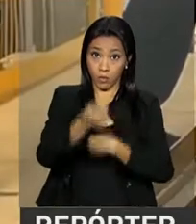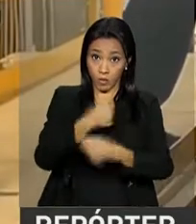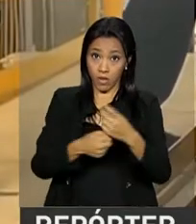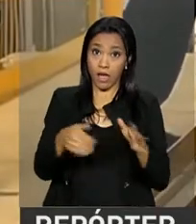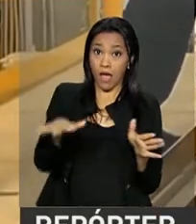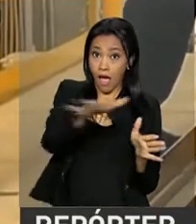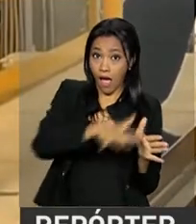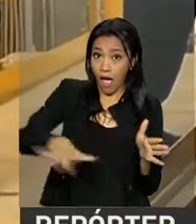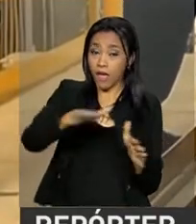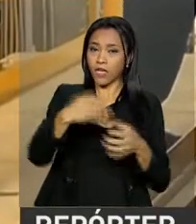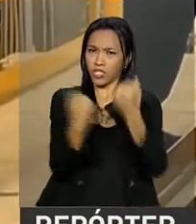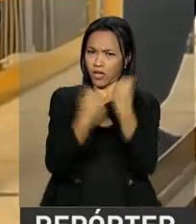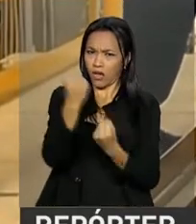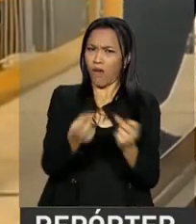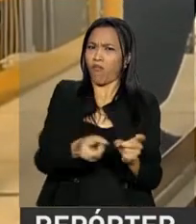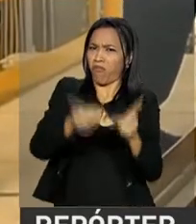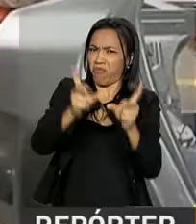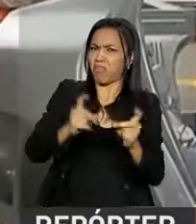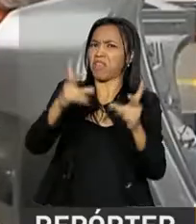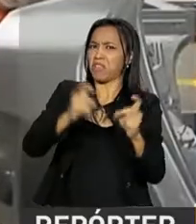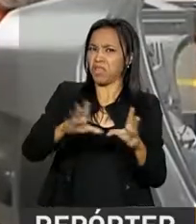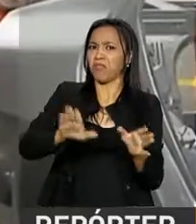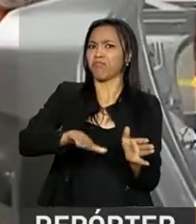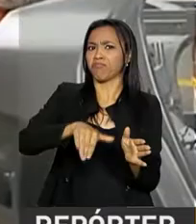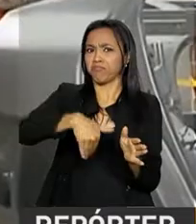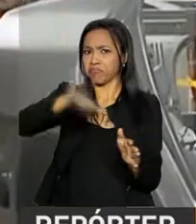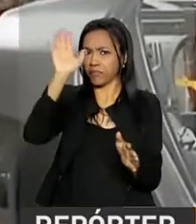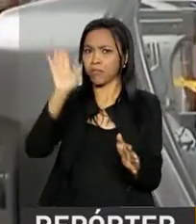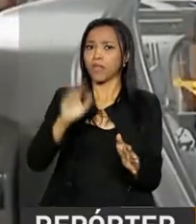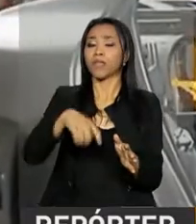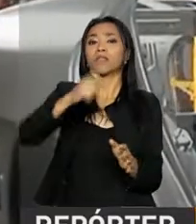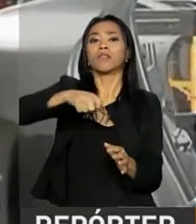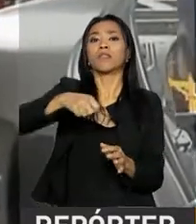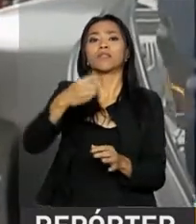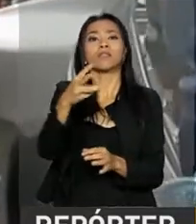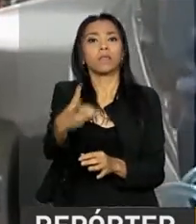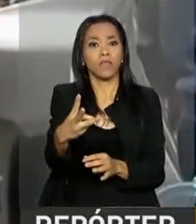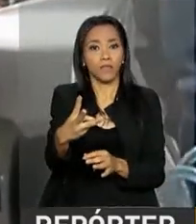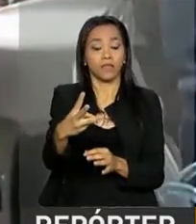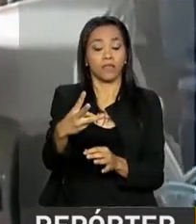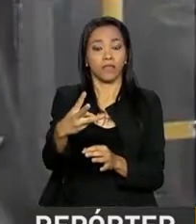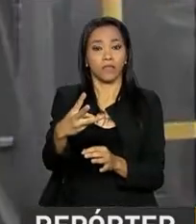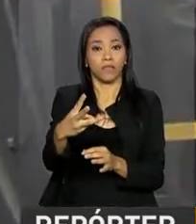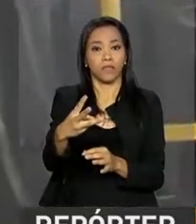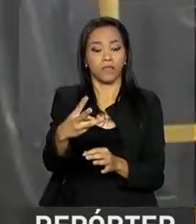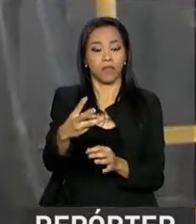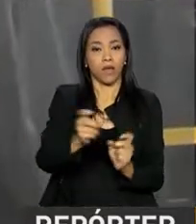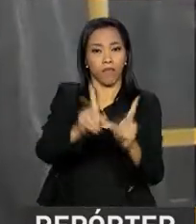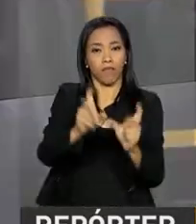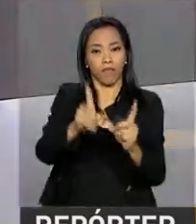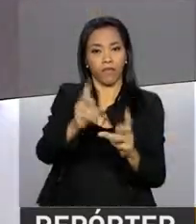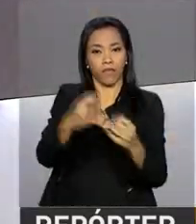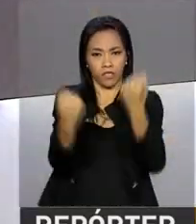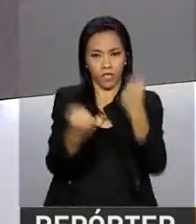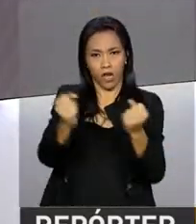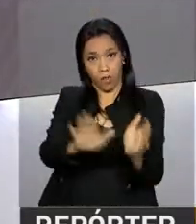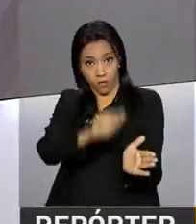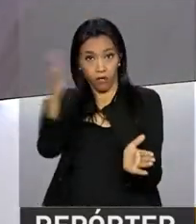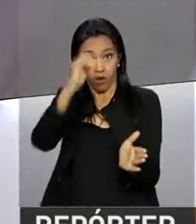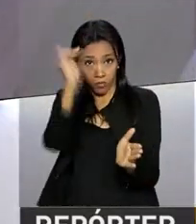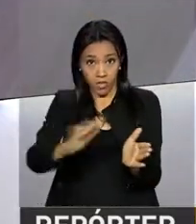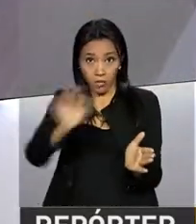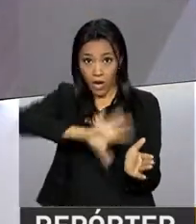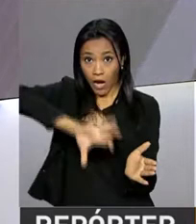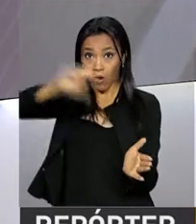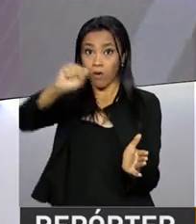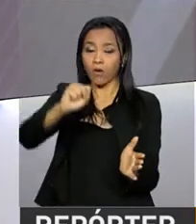exportou mais nos primeiros três meses do ano as vendas para o exterior foram recordes com